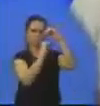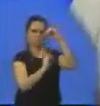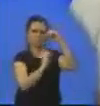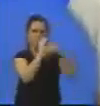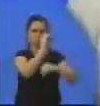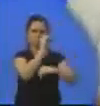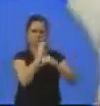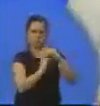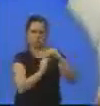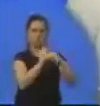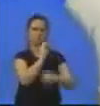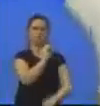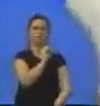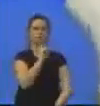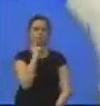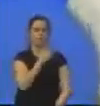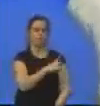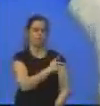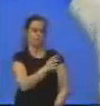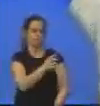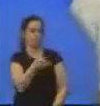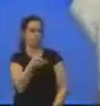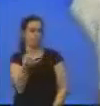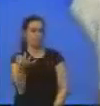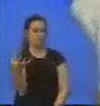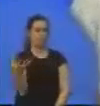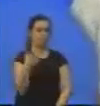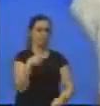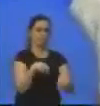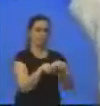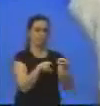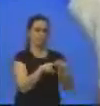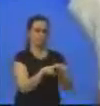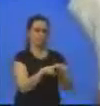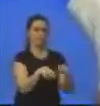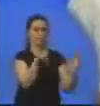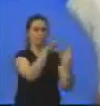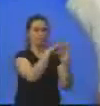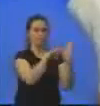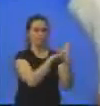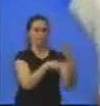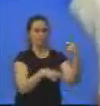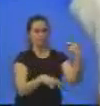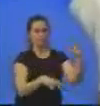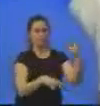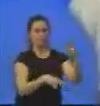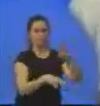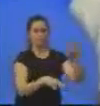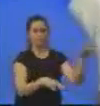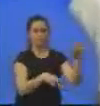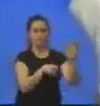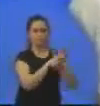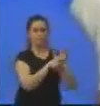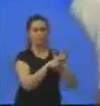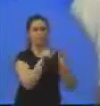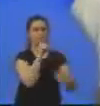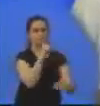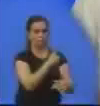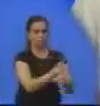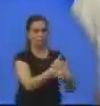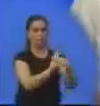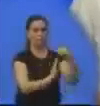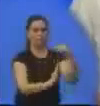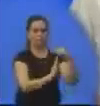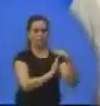sobre infinito. A regra de L'Hopital diz o quê? Que eu vou derivar, se eu encontrei um limite com essa indeterminação, eu